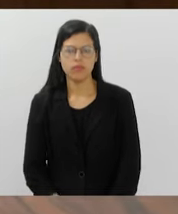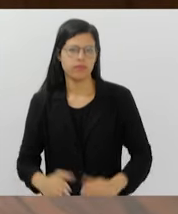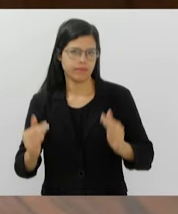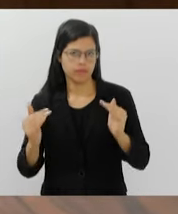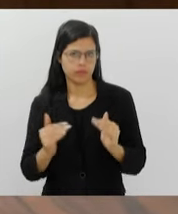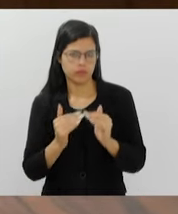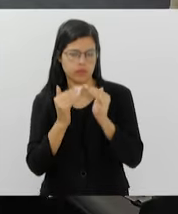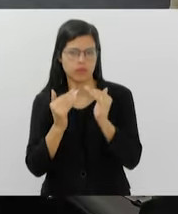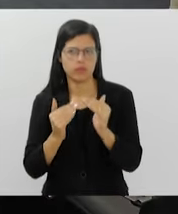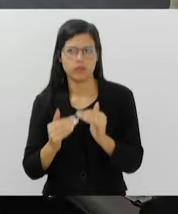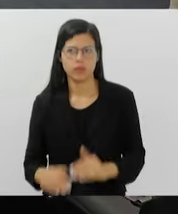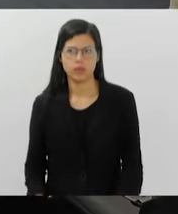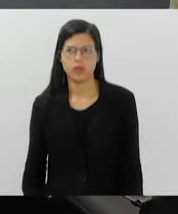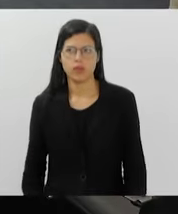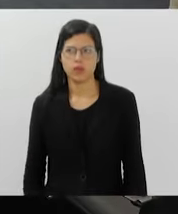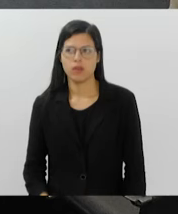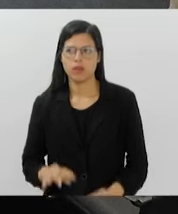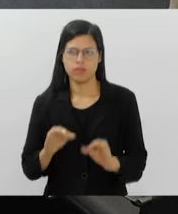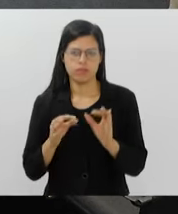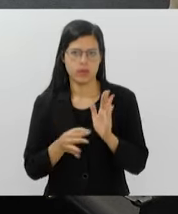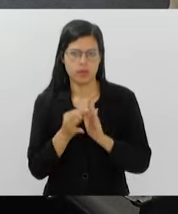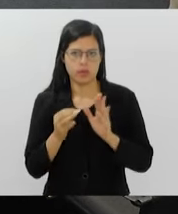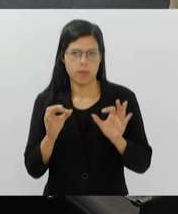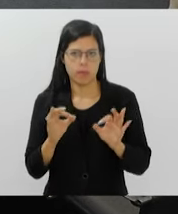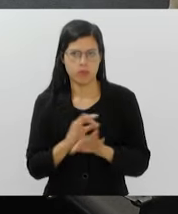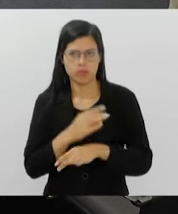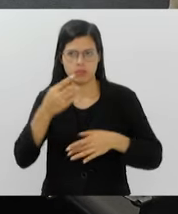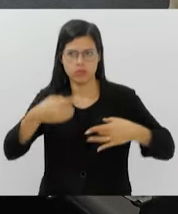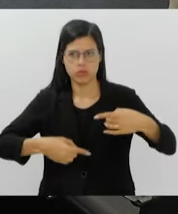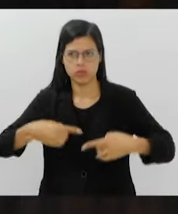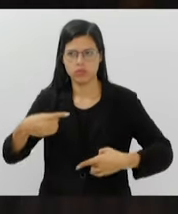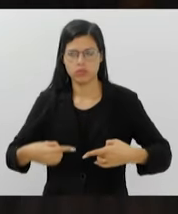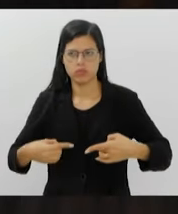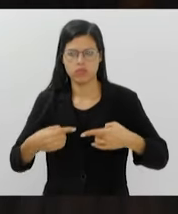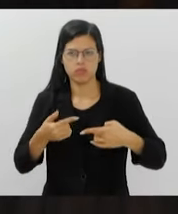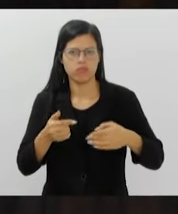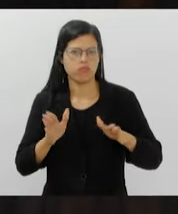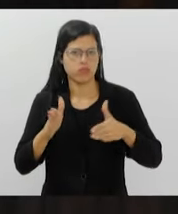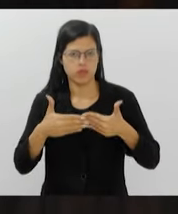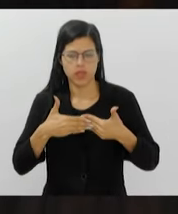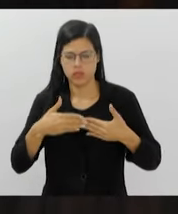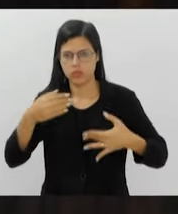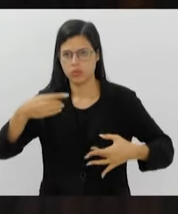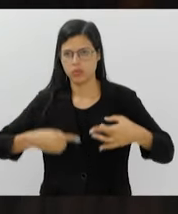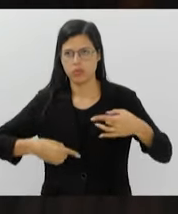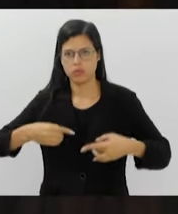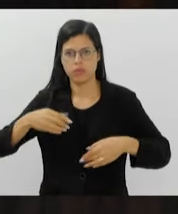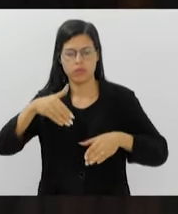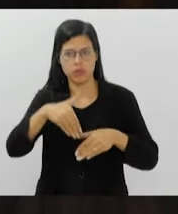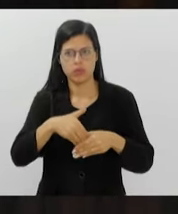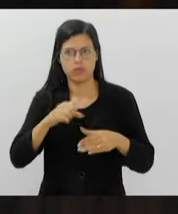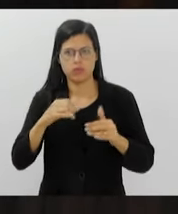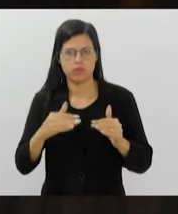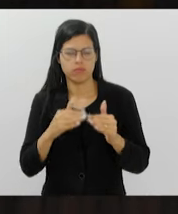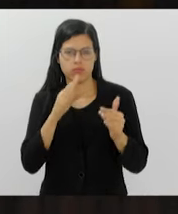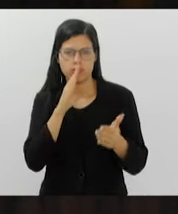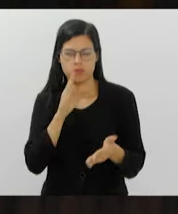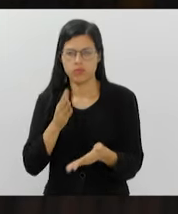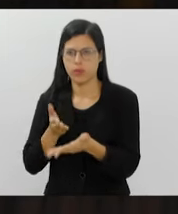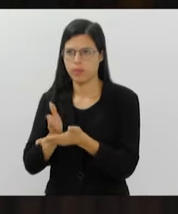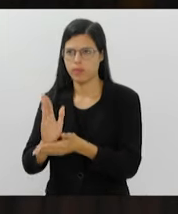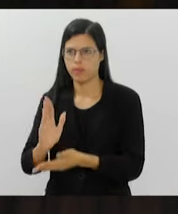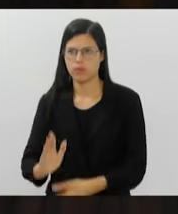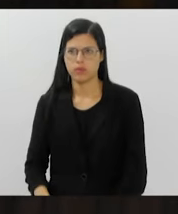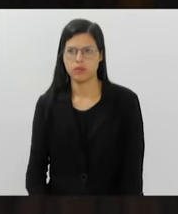Favorável. Com parecer emitido em discussão. Não havendo quem queira discutir, encerrada a discussão, votação. Os senhores que aprovam, permaneçam como